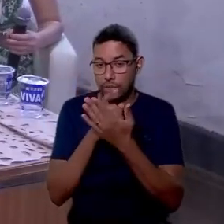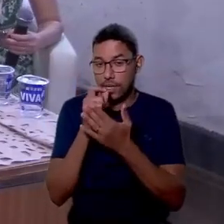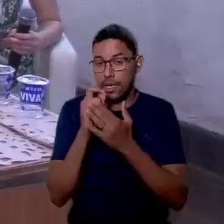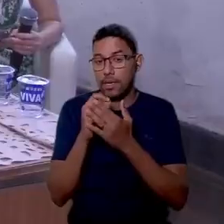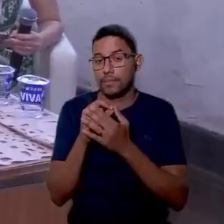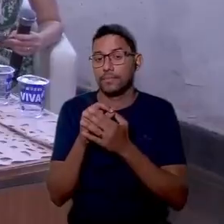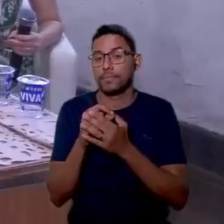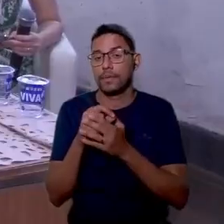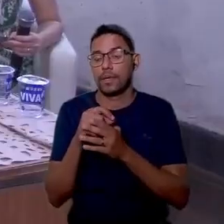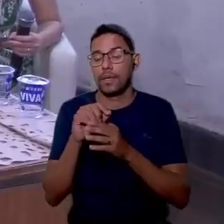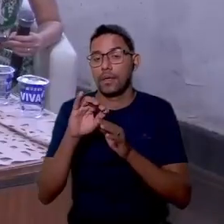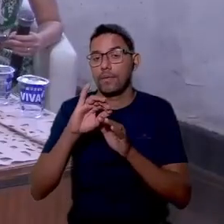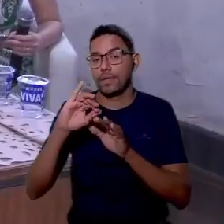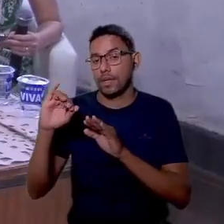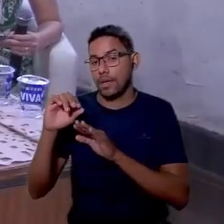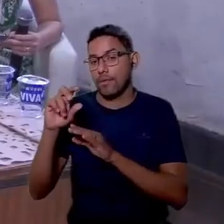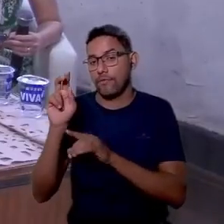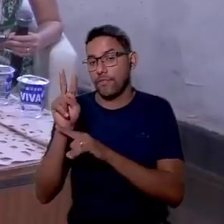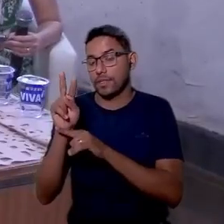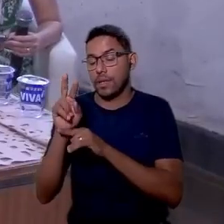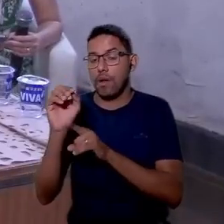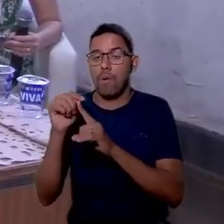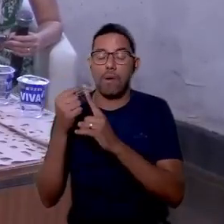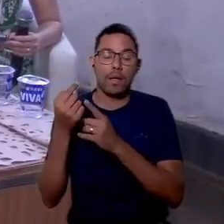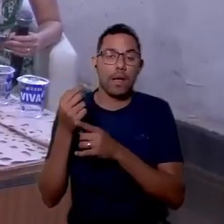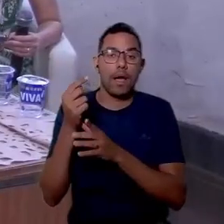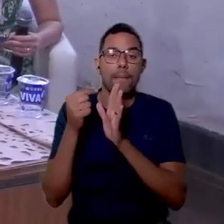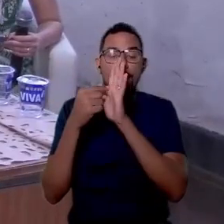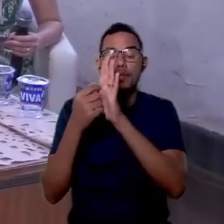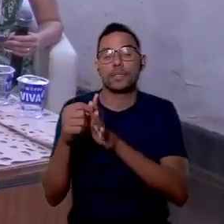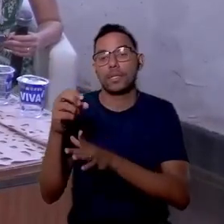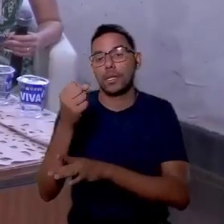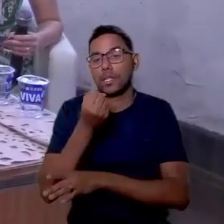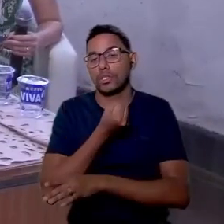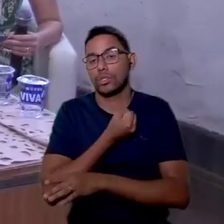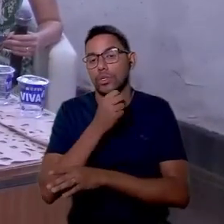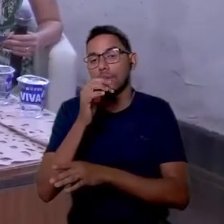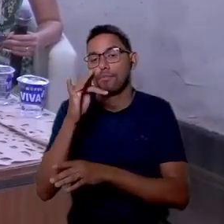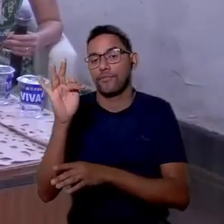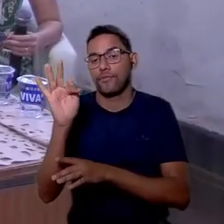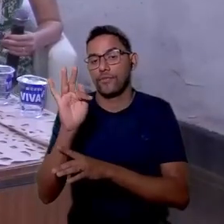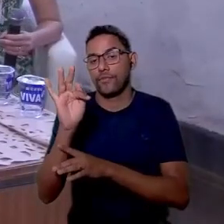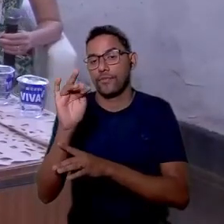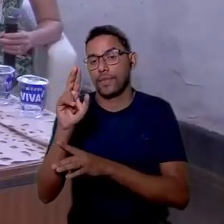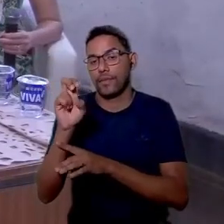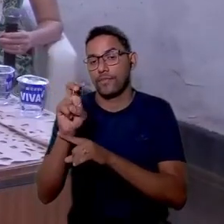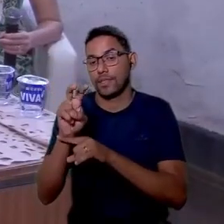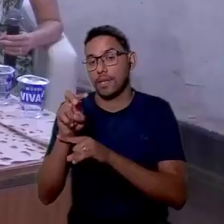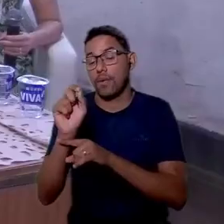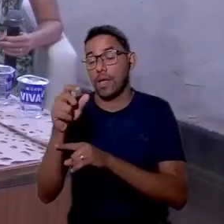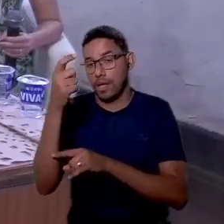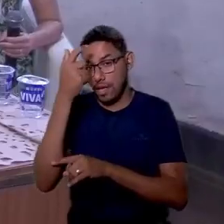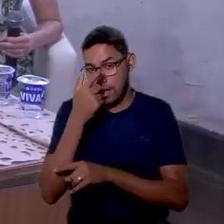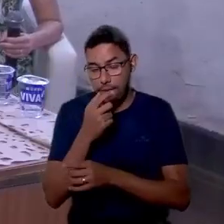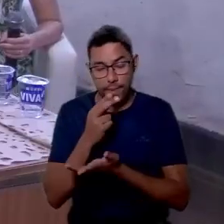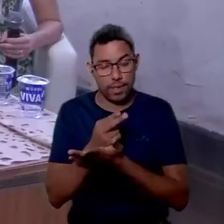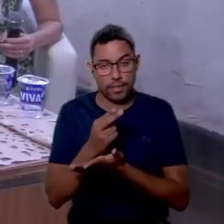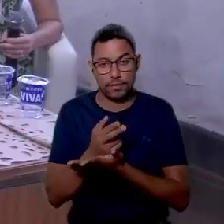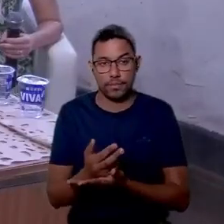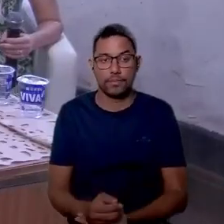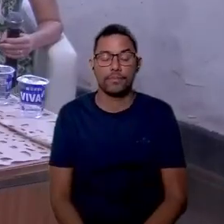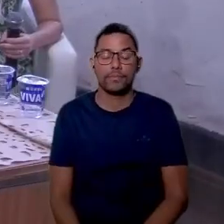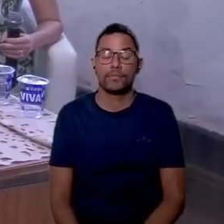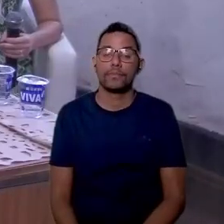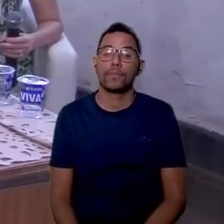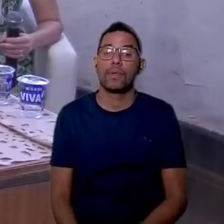dessa renúncia fiscal que o governo dá quando eu apresento a nota fiscal do médico no meu imposto de renda? Sou eu.